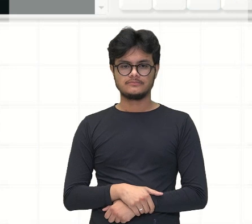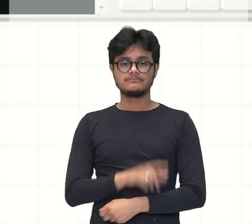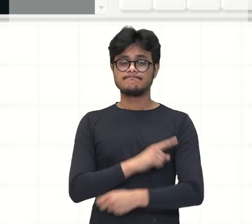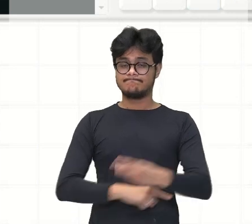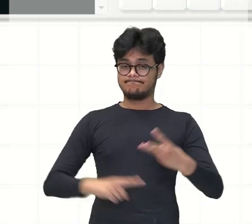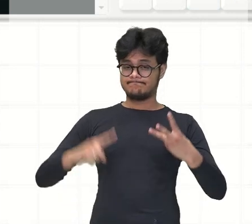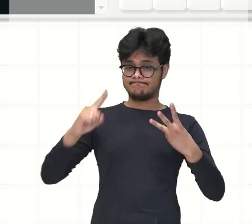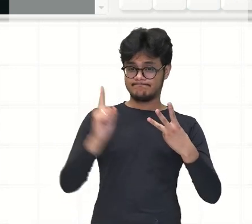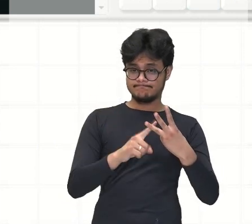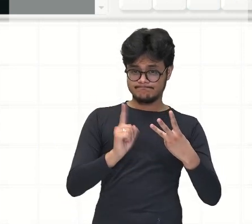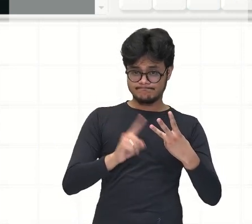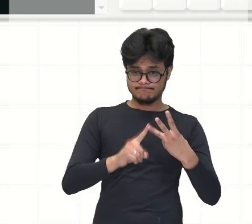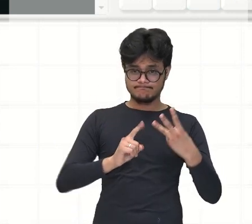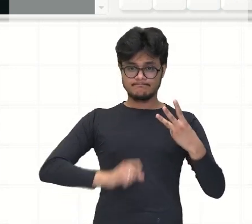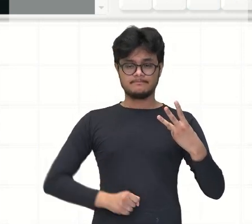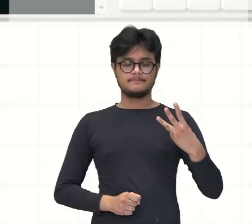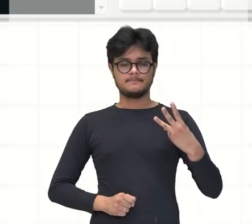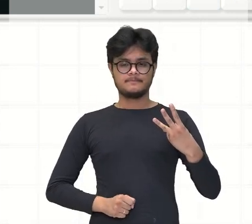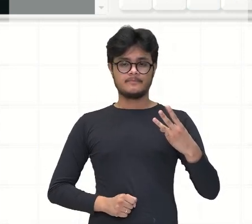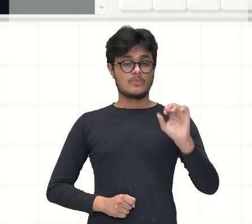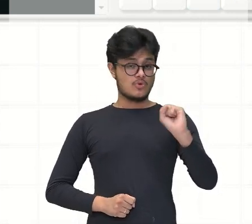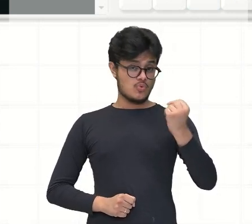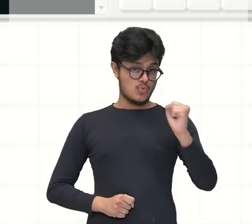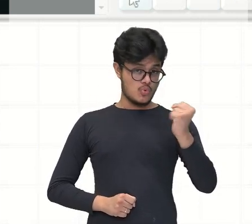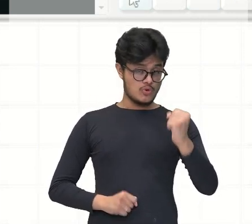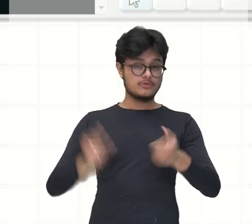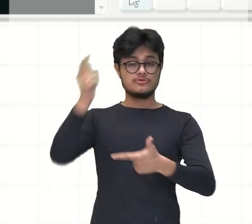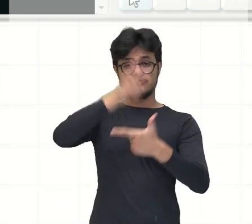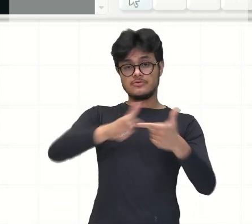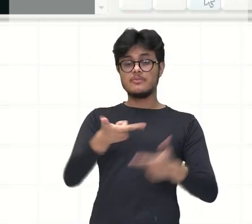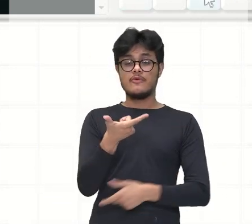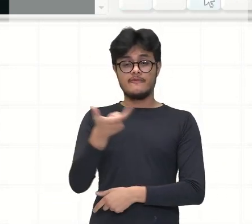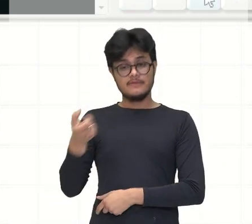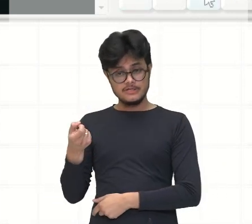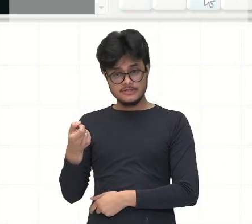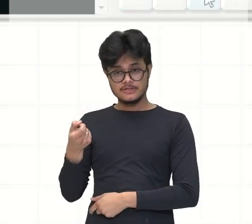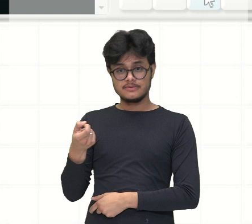forma, o de cupuaçu, 8 dividido por 20,